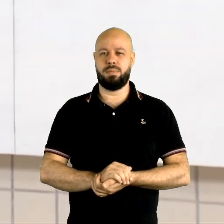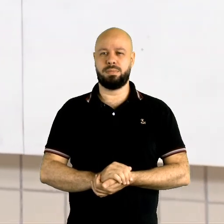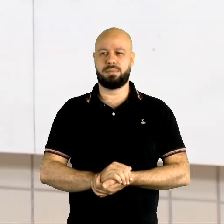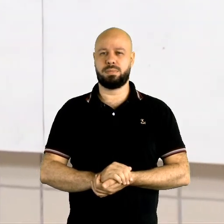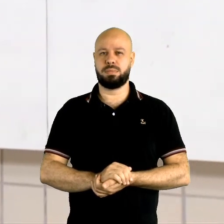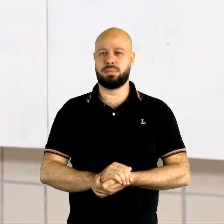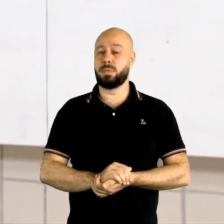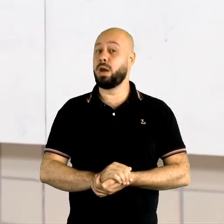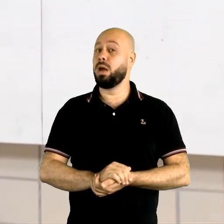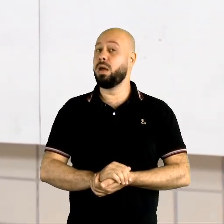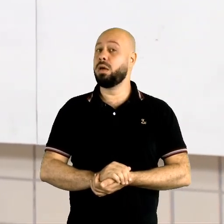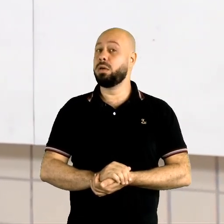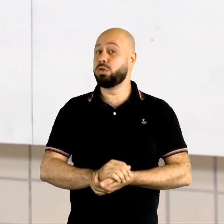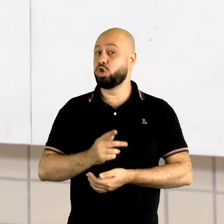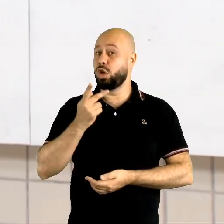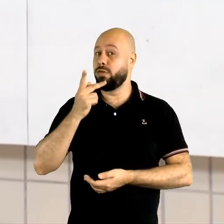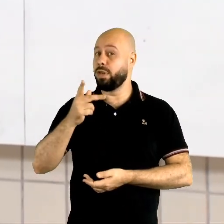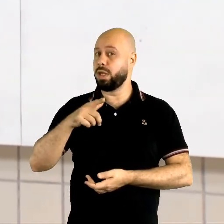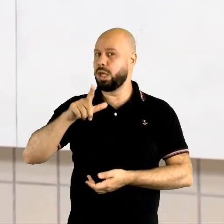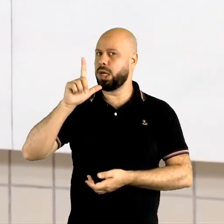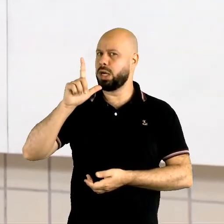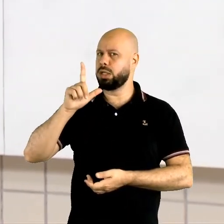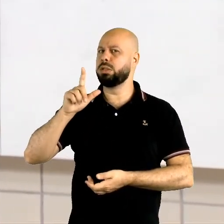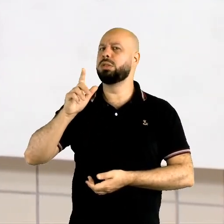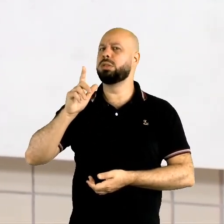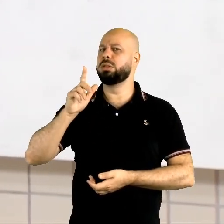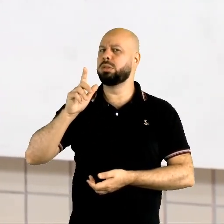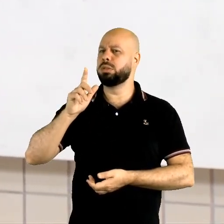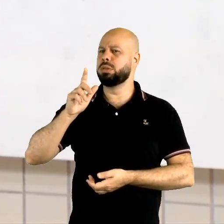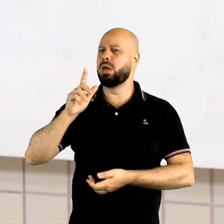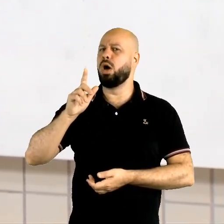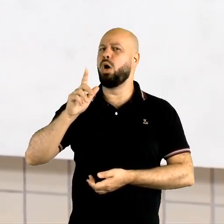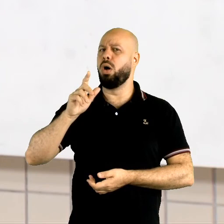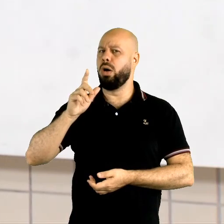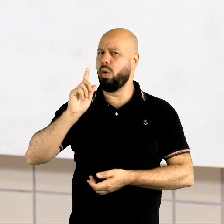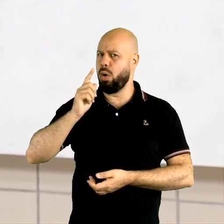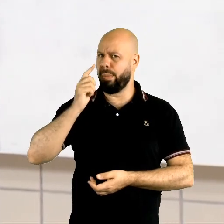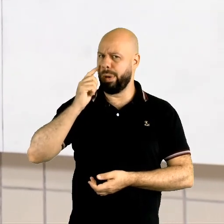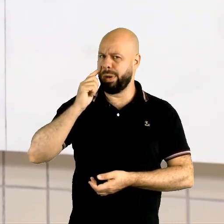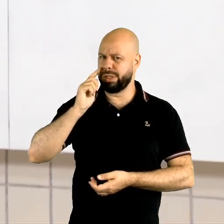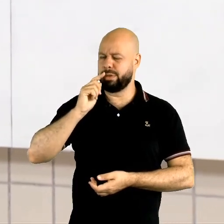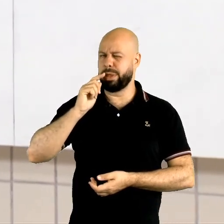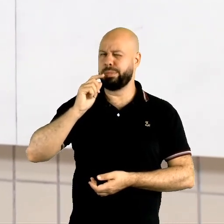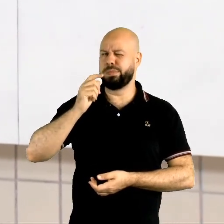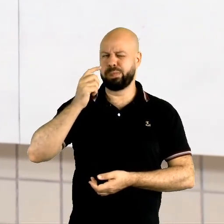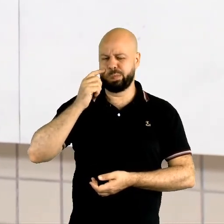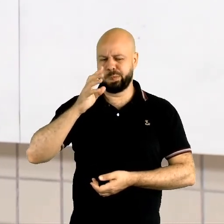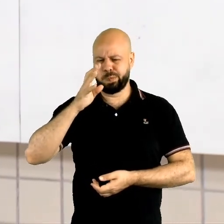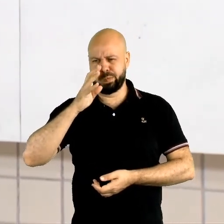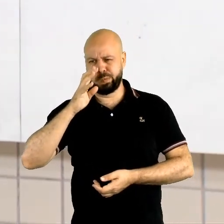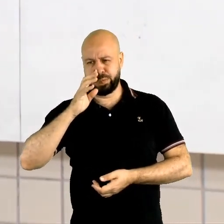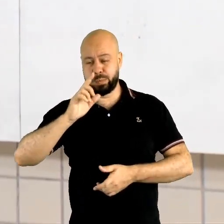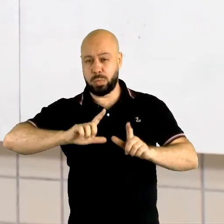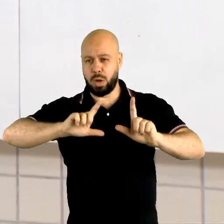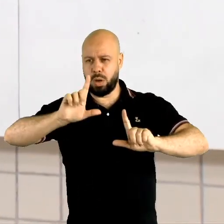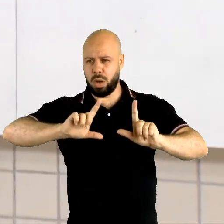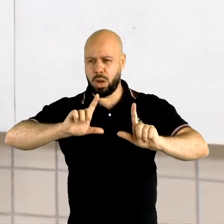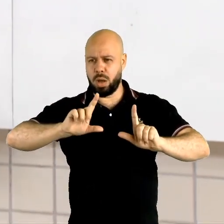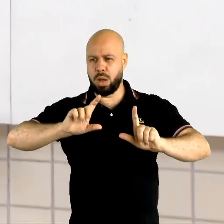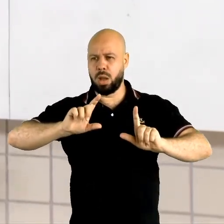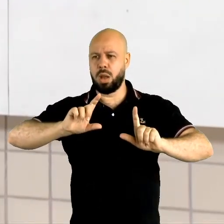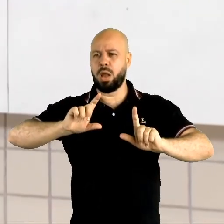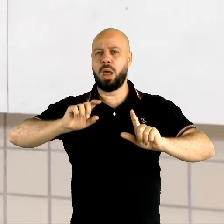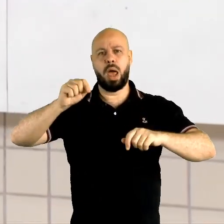Como eu falei antes, em todas as outras, quando você vai assistir a aula, é igual à escola. É